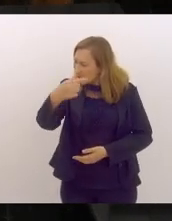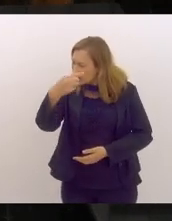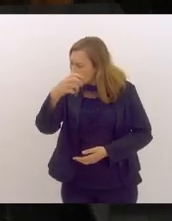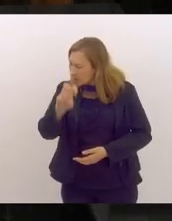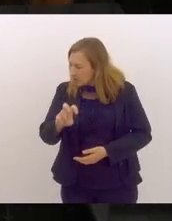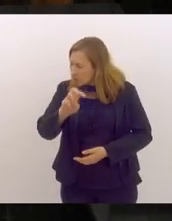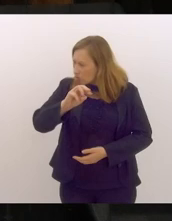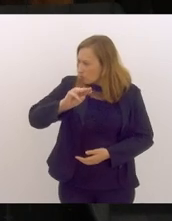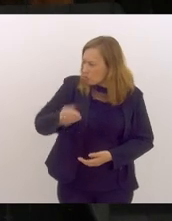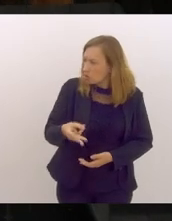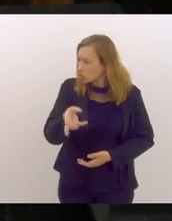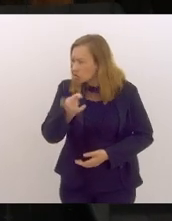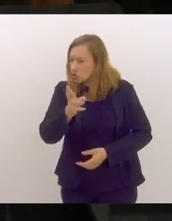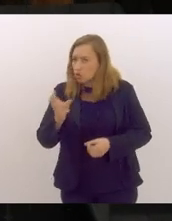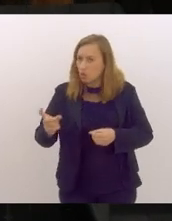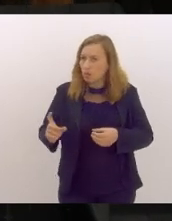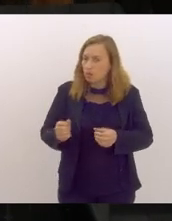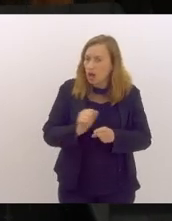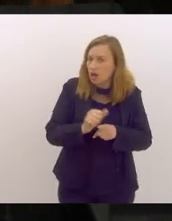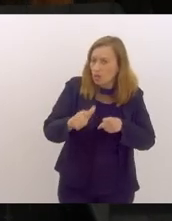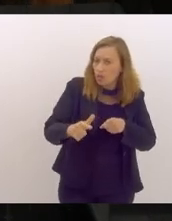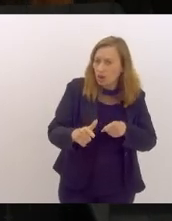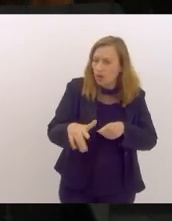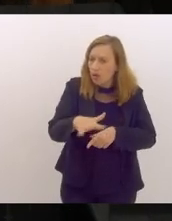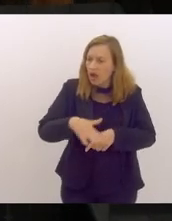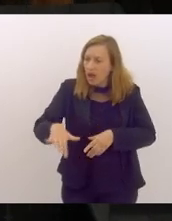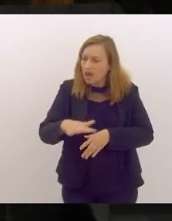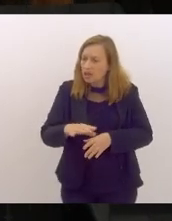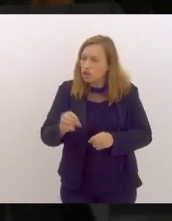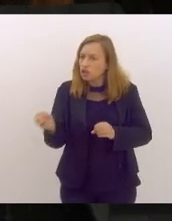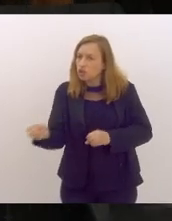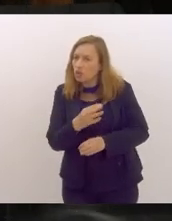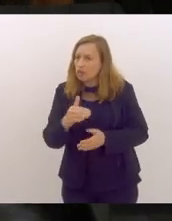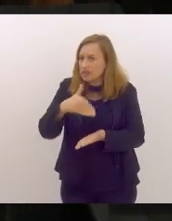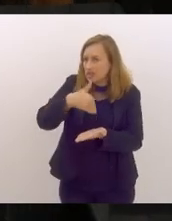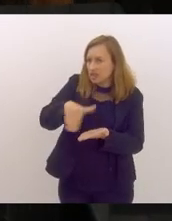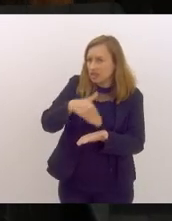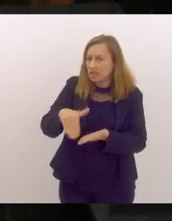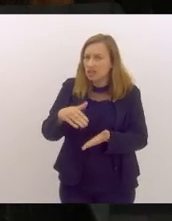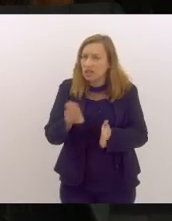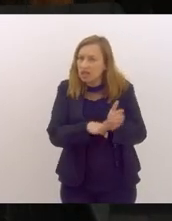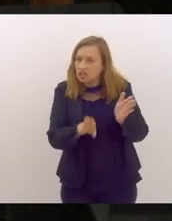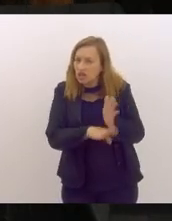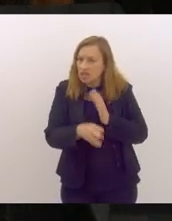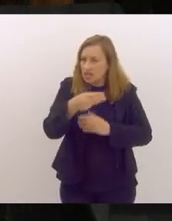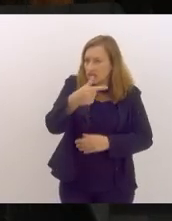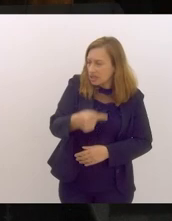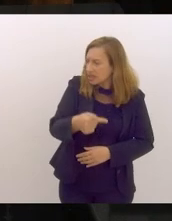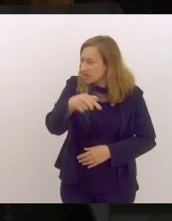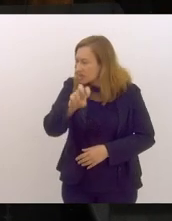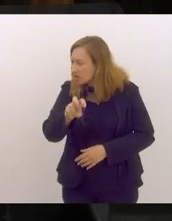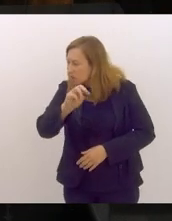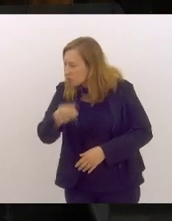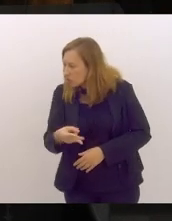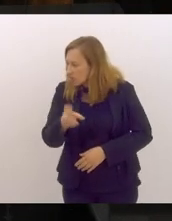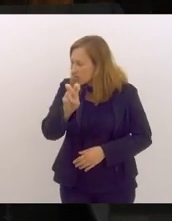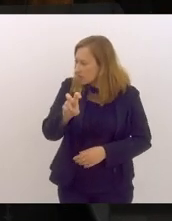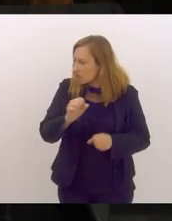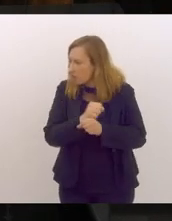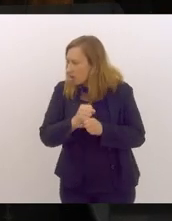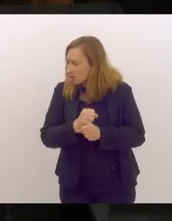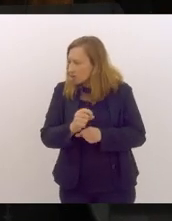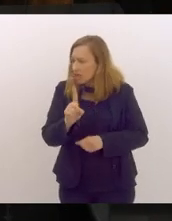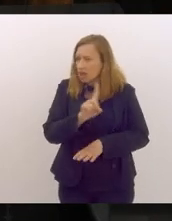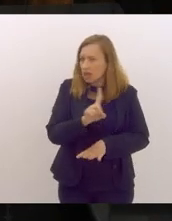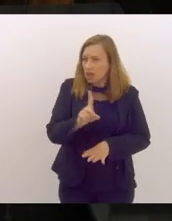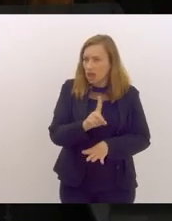R$ 75 milhões para alugar uma sede nova para a Secretaria e gastar R$ 75 milhões em 5 anos, não disponha